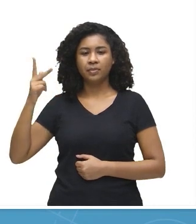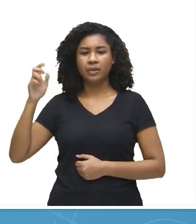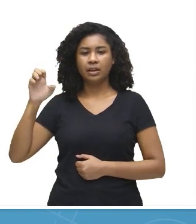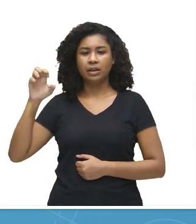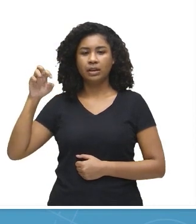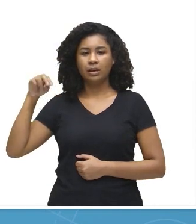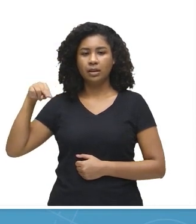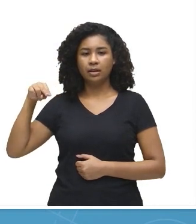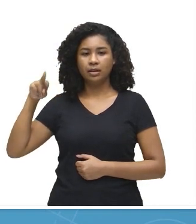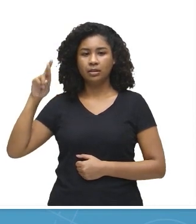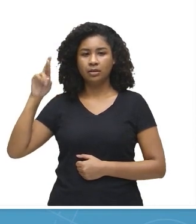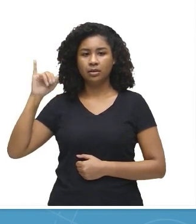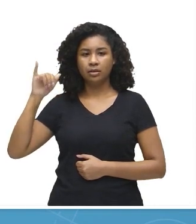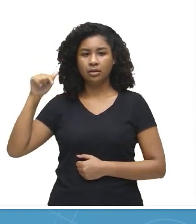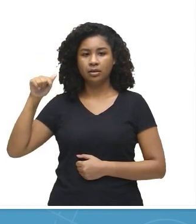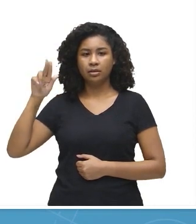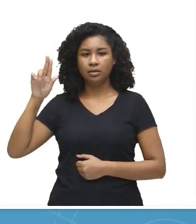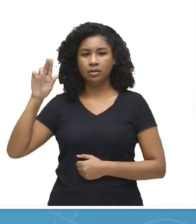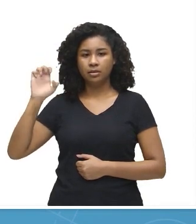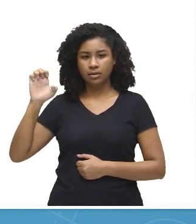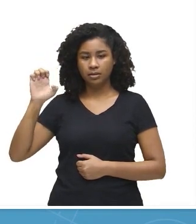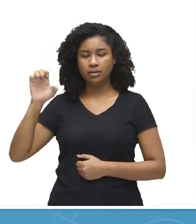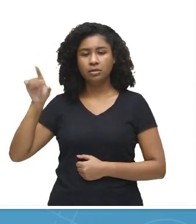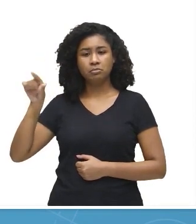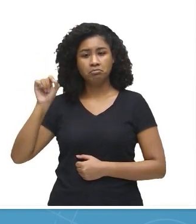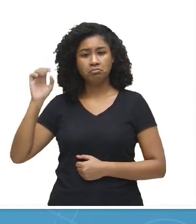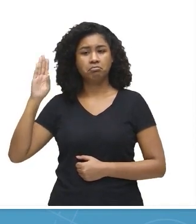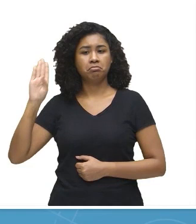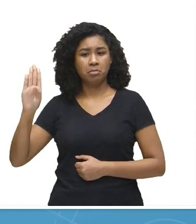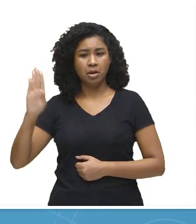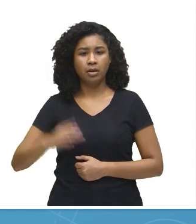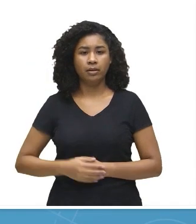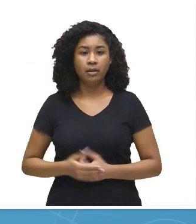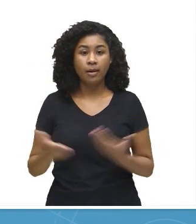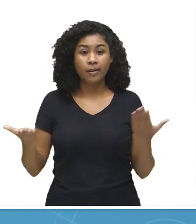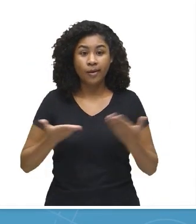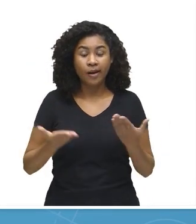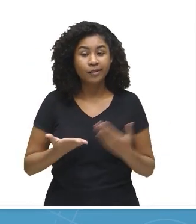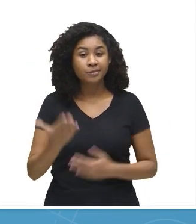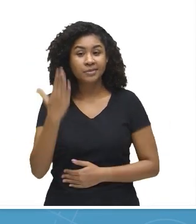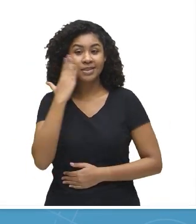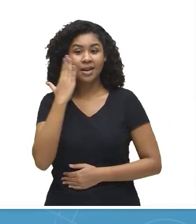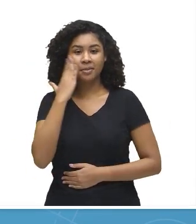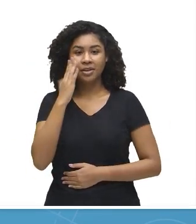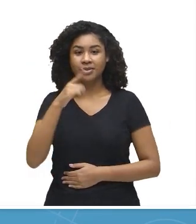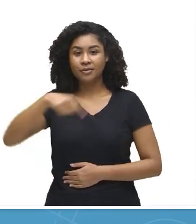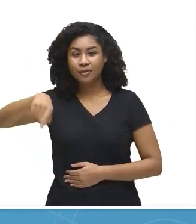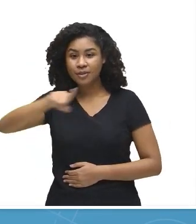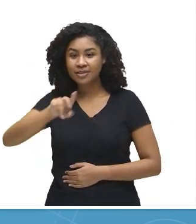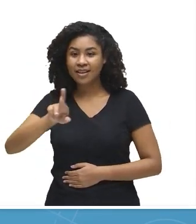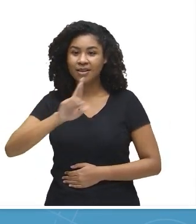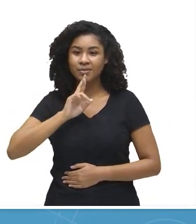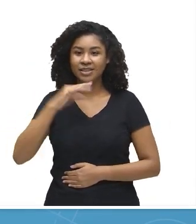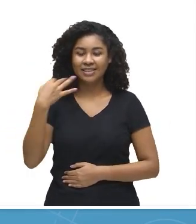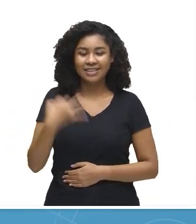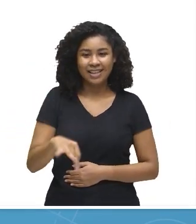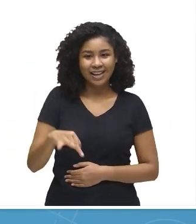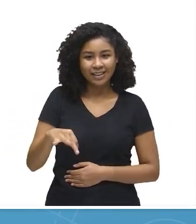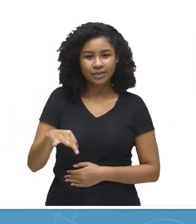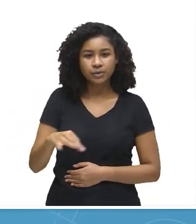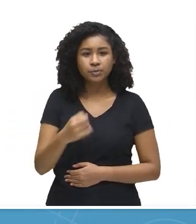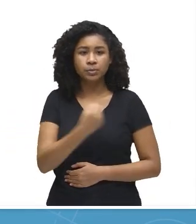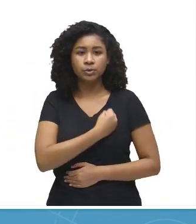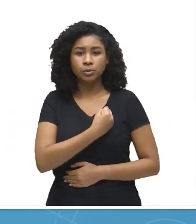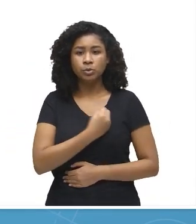B. Muito bem, gente, vamos lá conferir se vocês acertaram. Vamos para a nossa questão 4. O texto